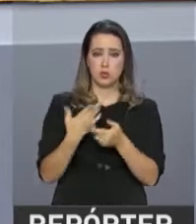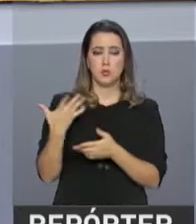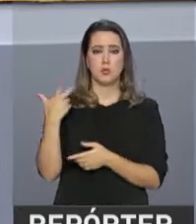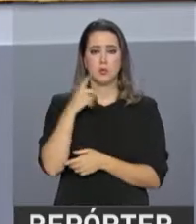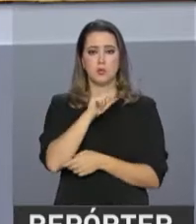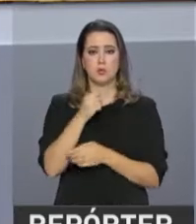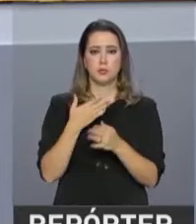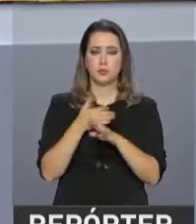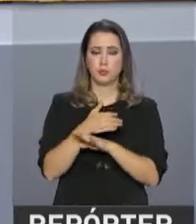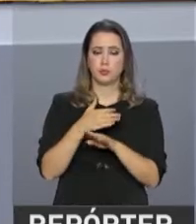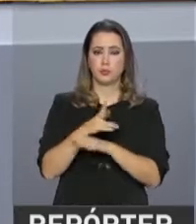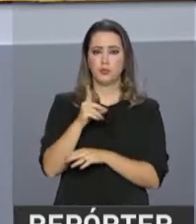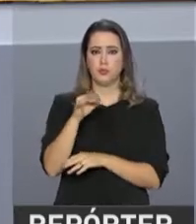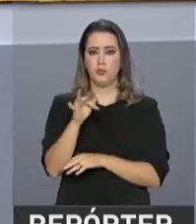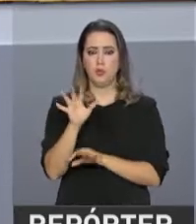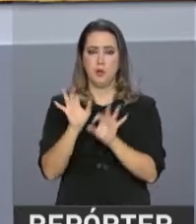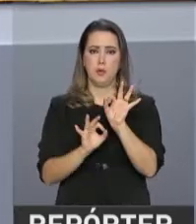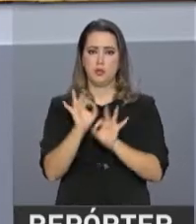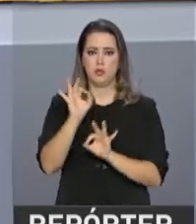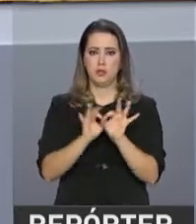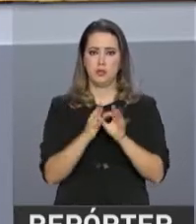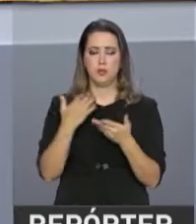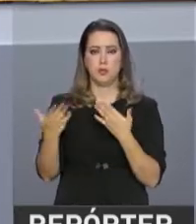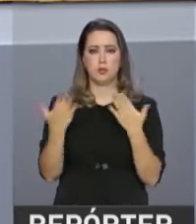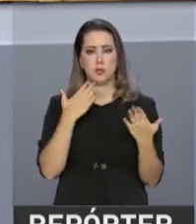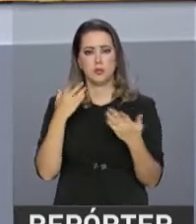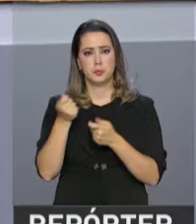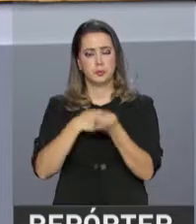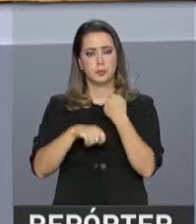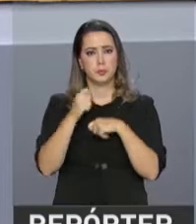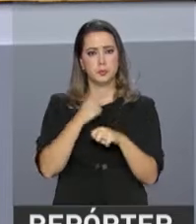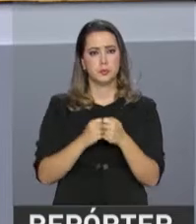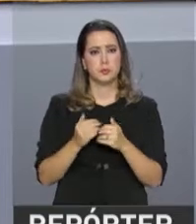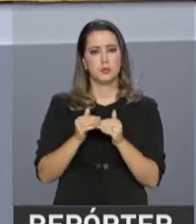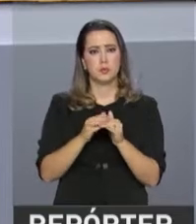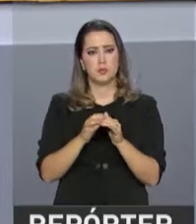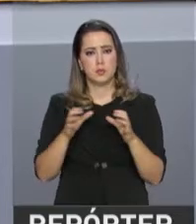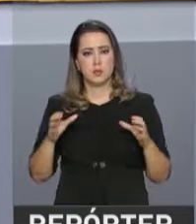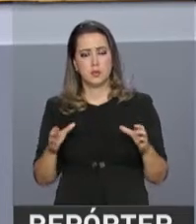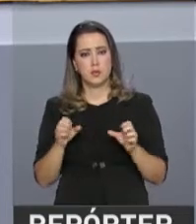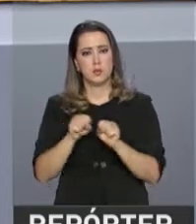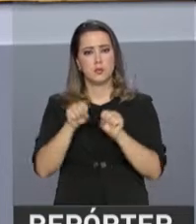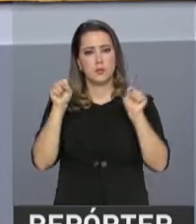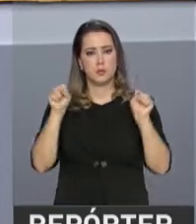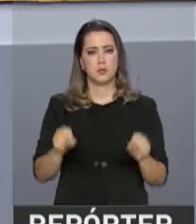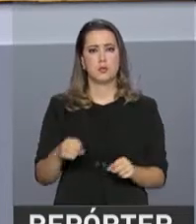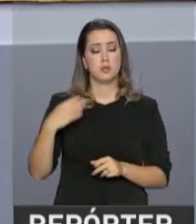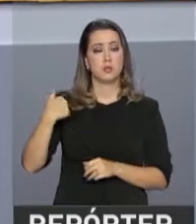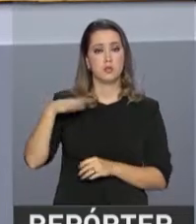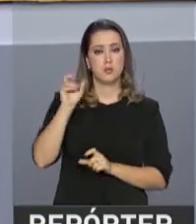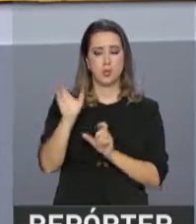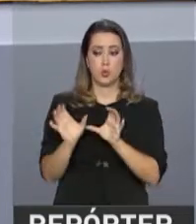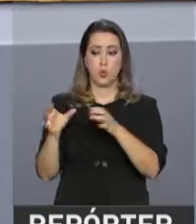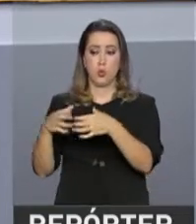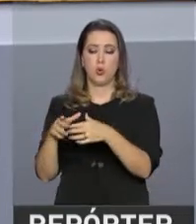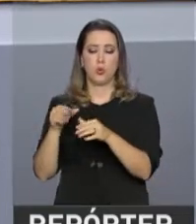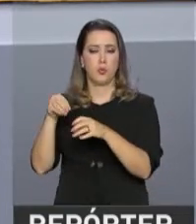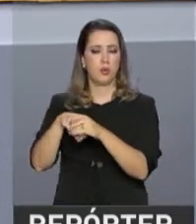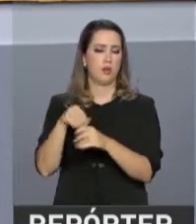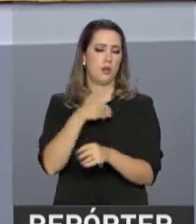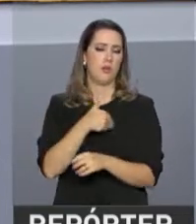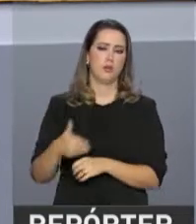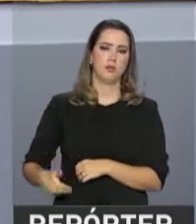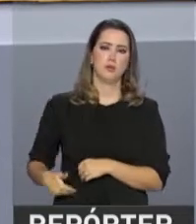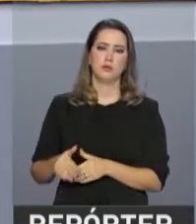o ministério do planejamento faz um balanço da economia gerada e espera ampliar o uso do sistema entre mais funcionários do serviço